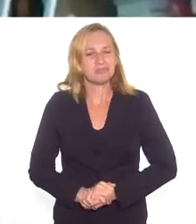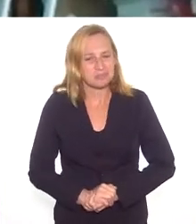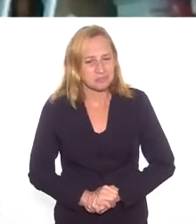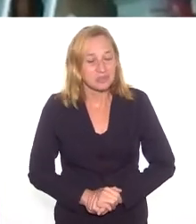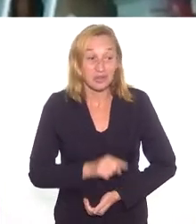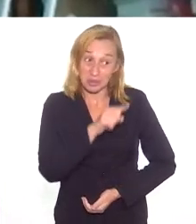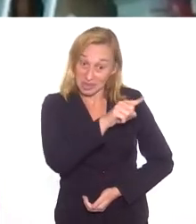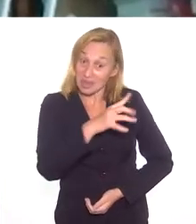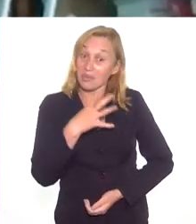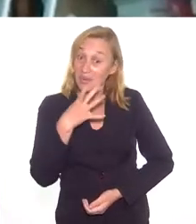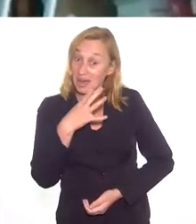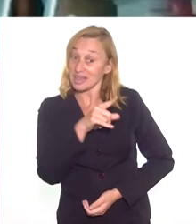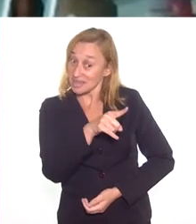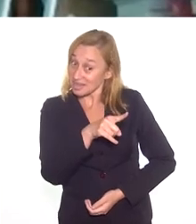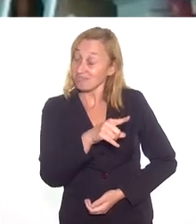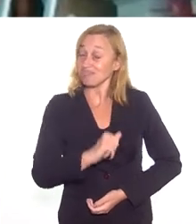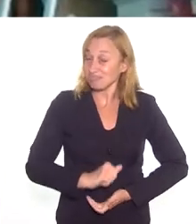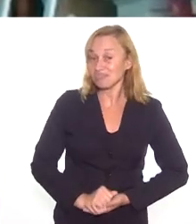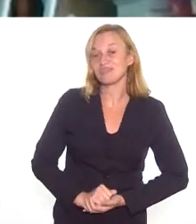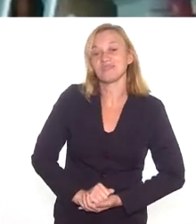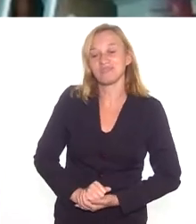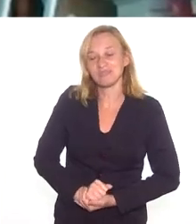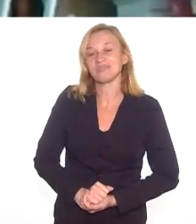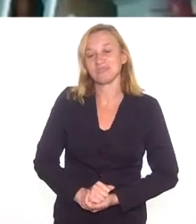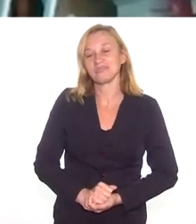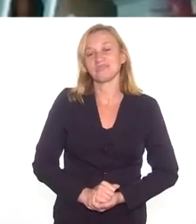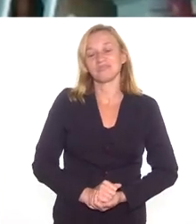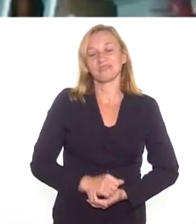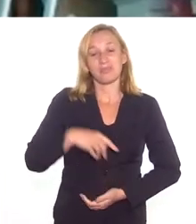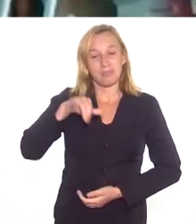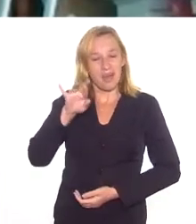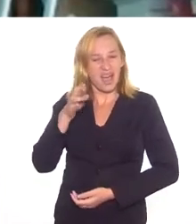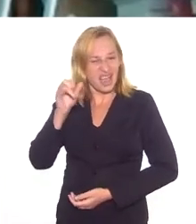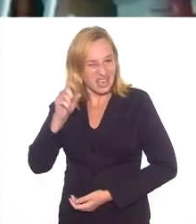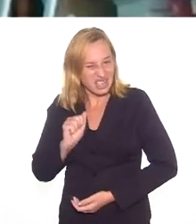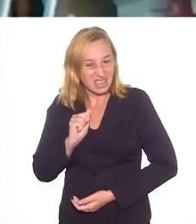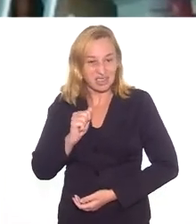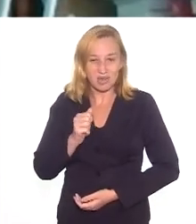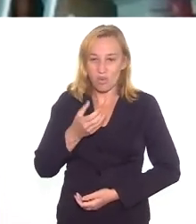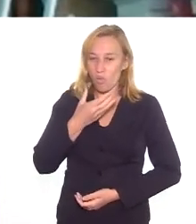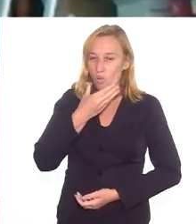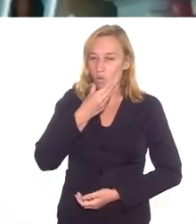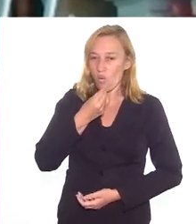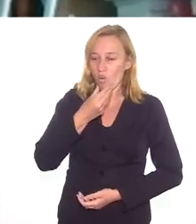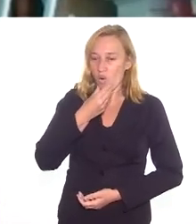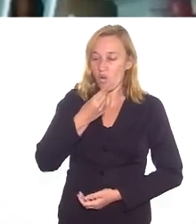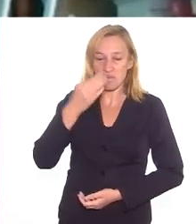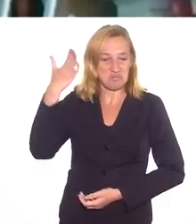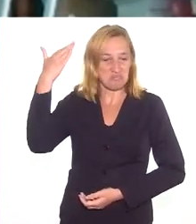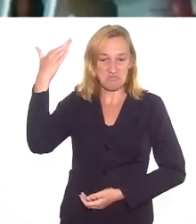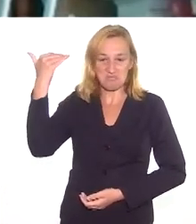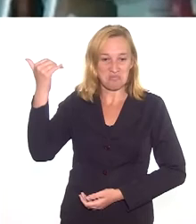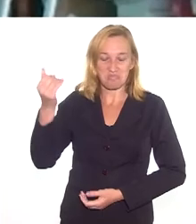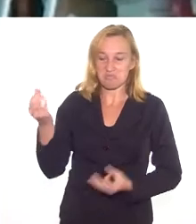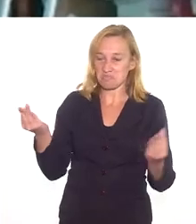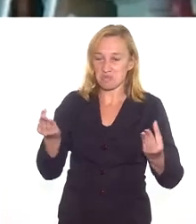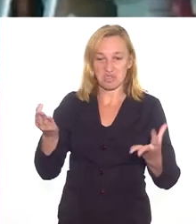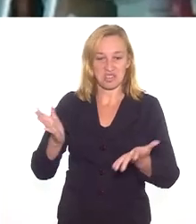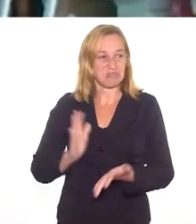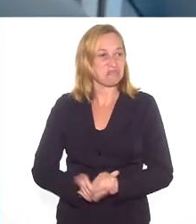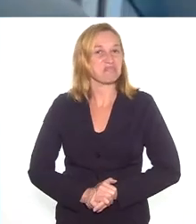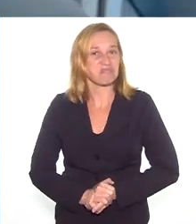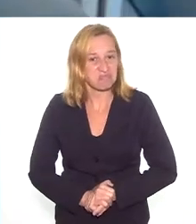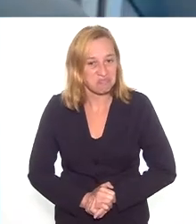reconheço tranquilamente, que vocês conheceram o Zé Maria, um grande sedutor. Zé